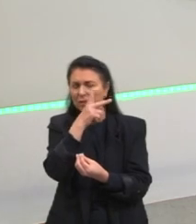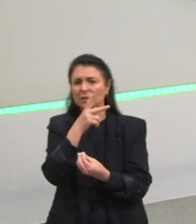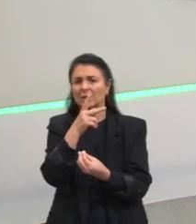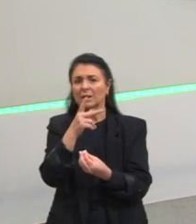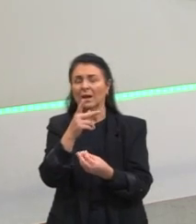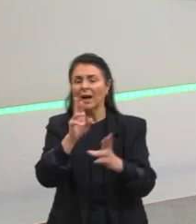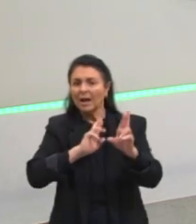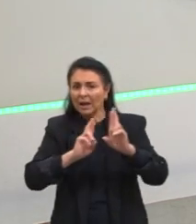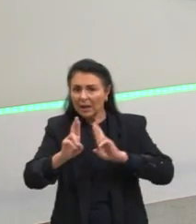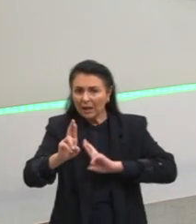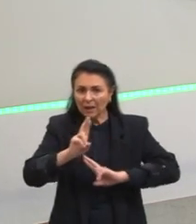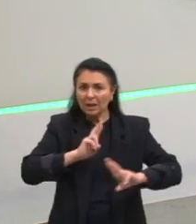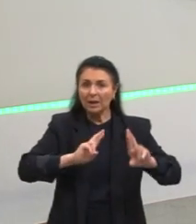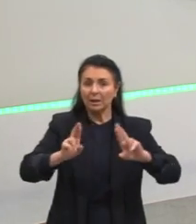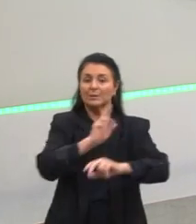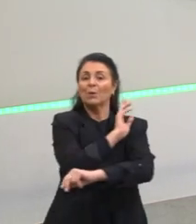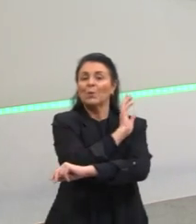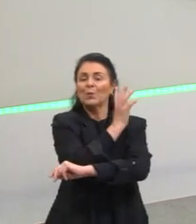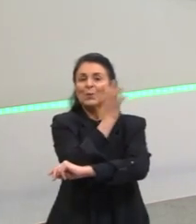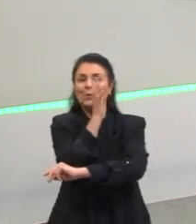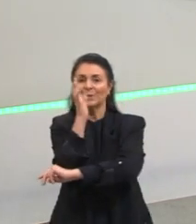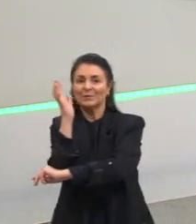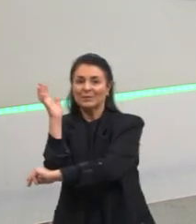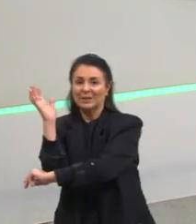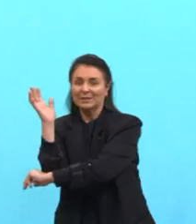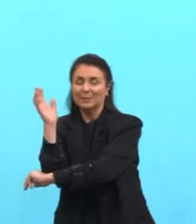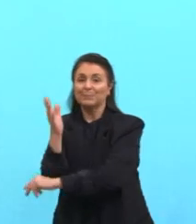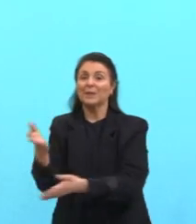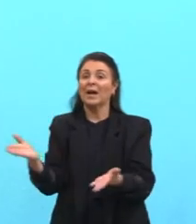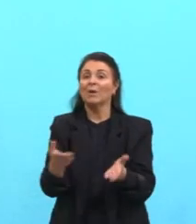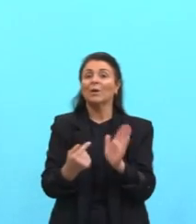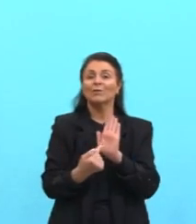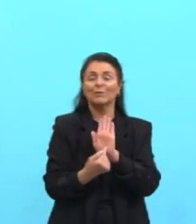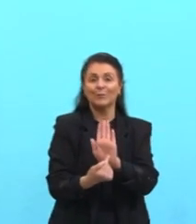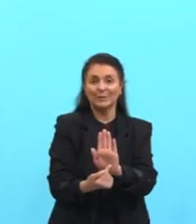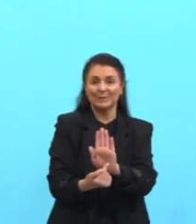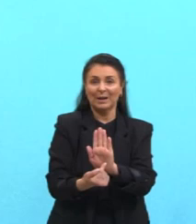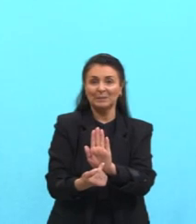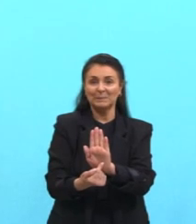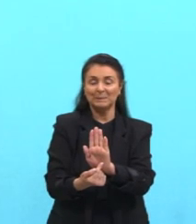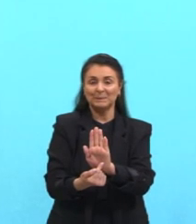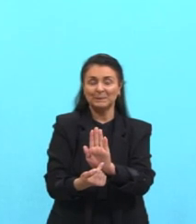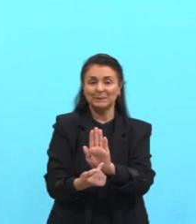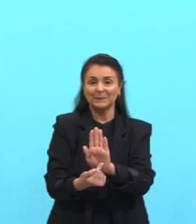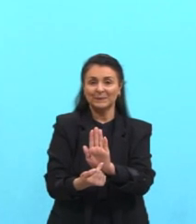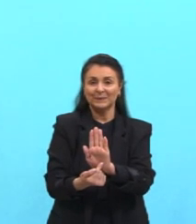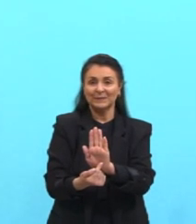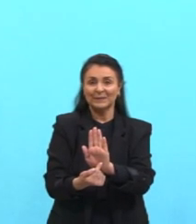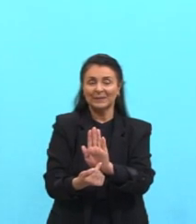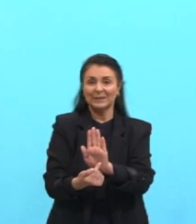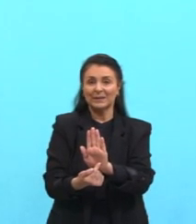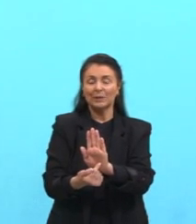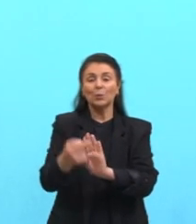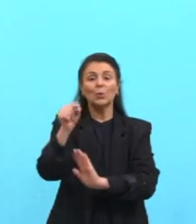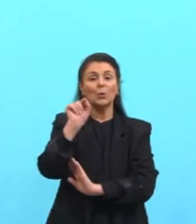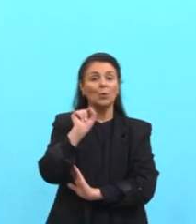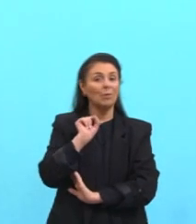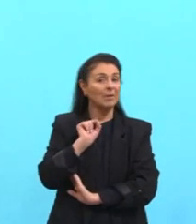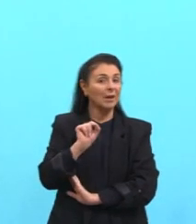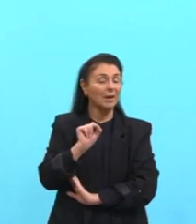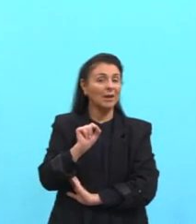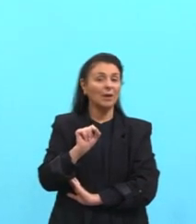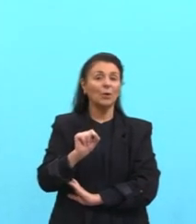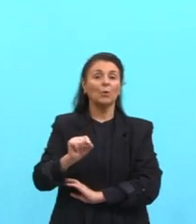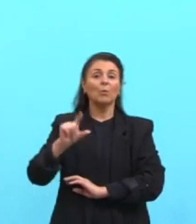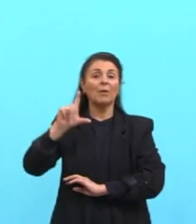essa relação com as com as florestas tá E aí eu trago para vocês aqui hoje eu trago para vocês justamente essa